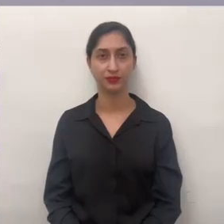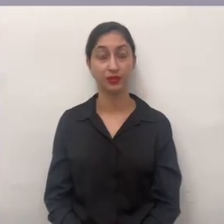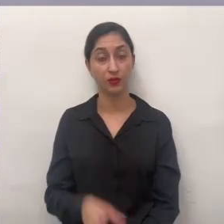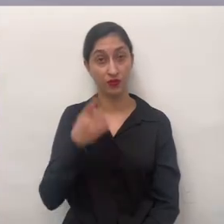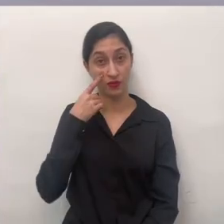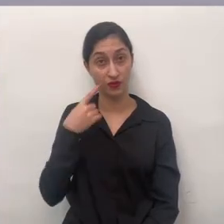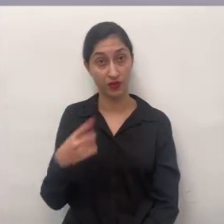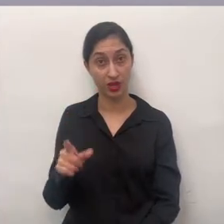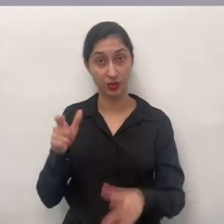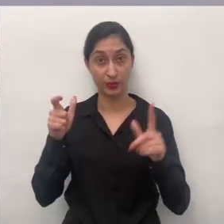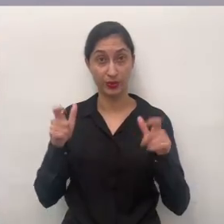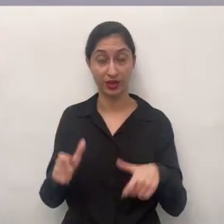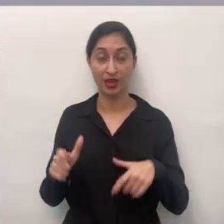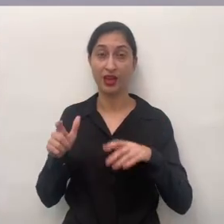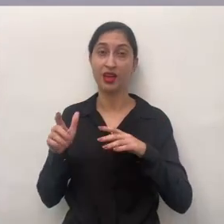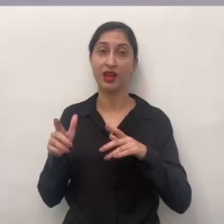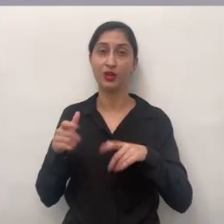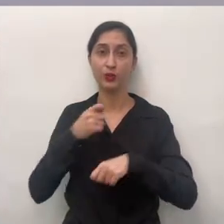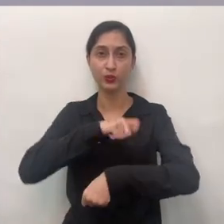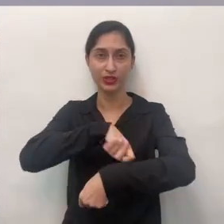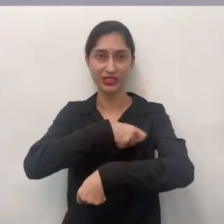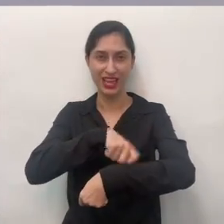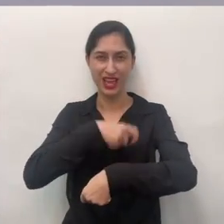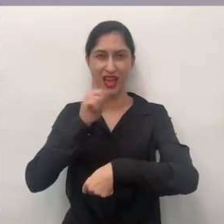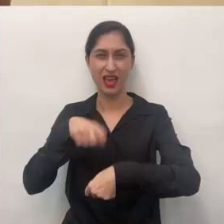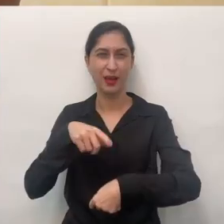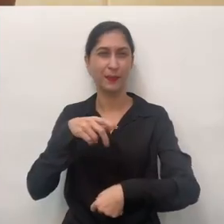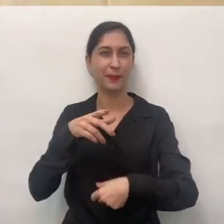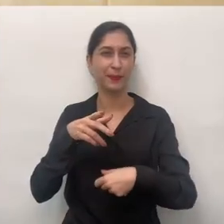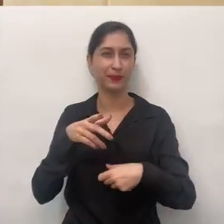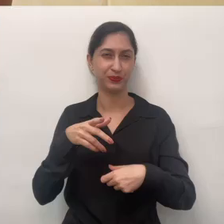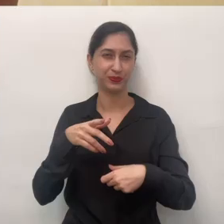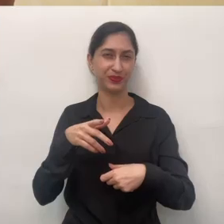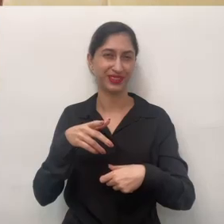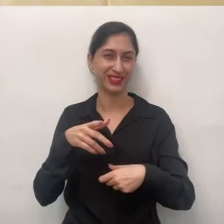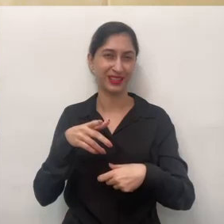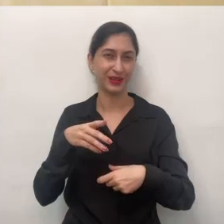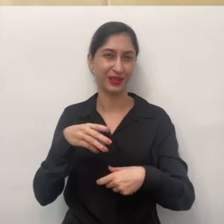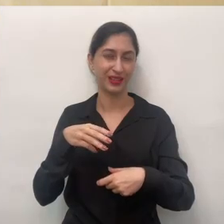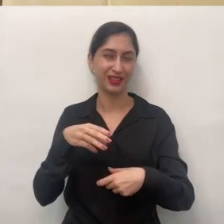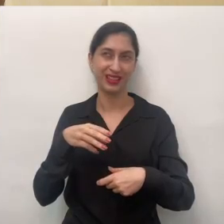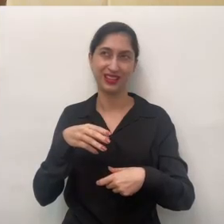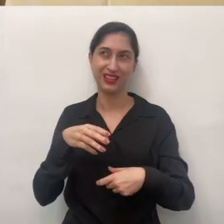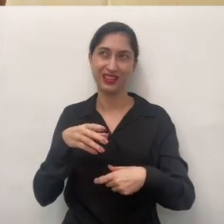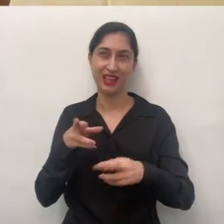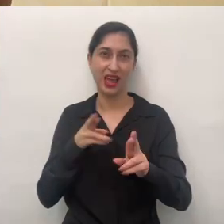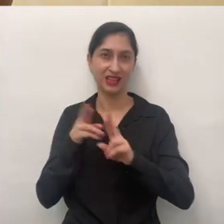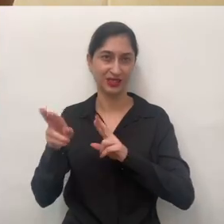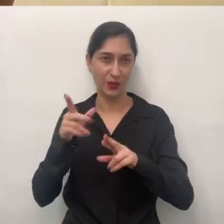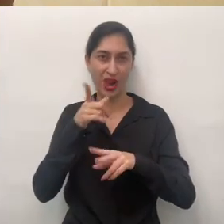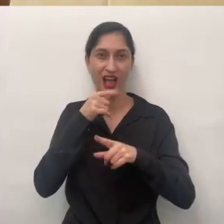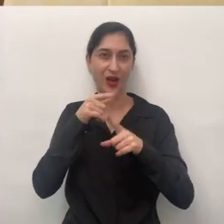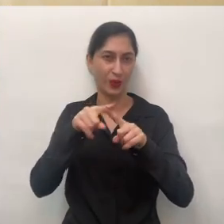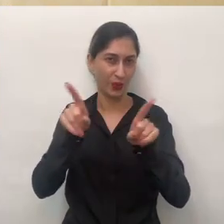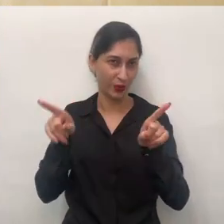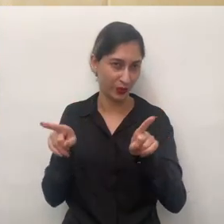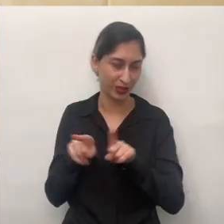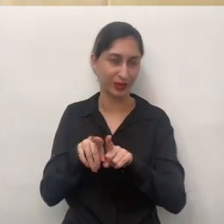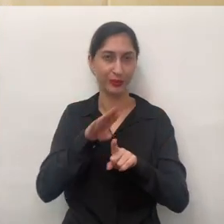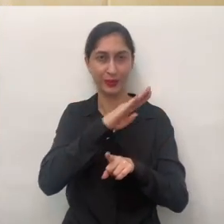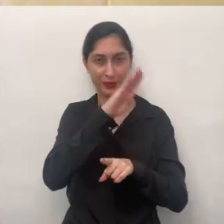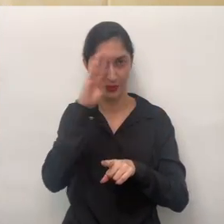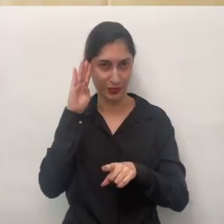Entendendo a cozinha como uma área molhada, né, voltando à história, né, da Lagoa